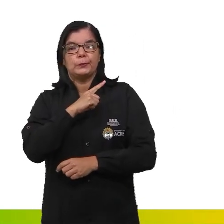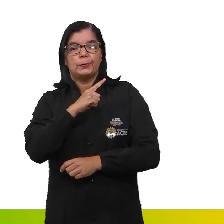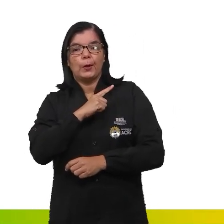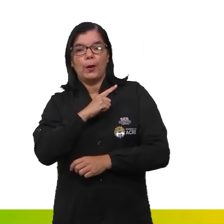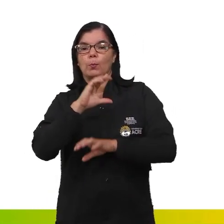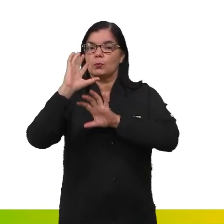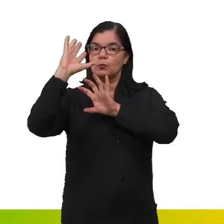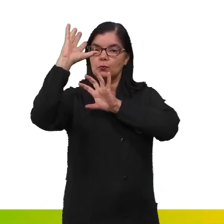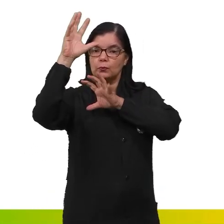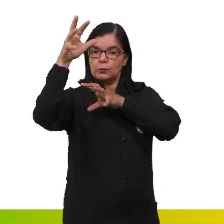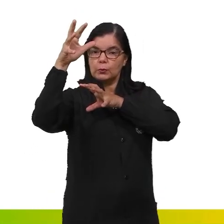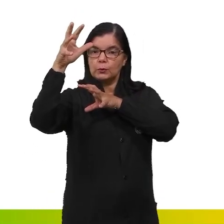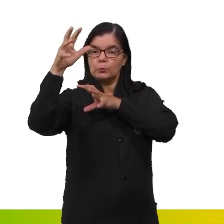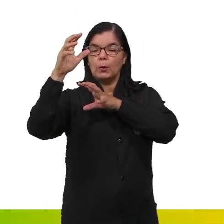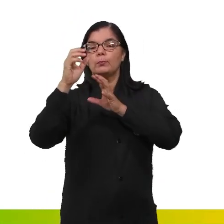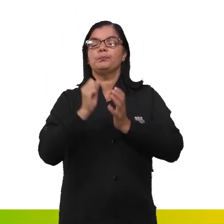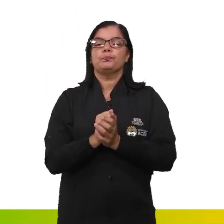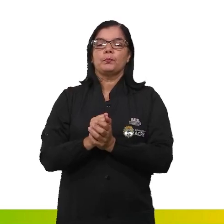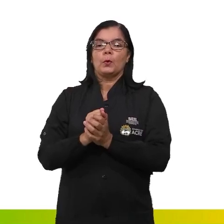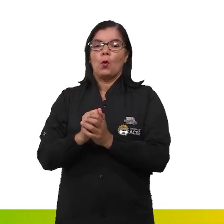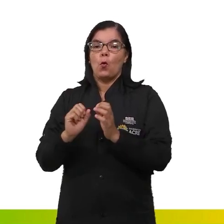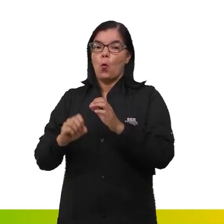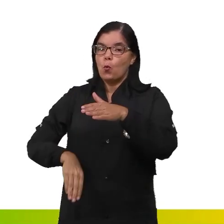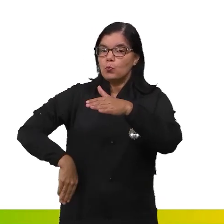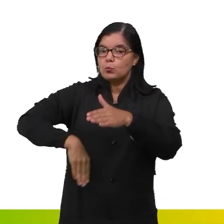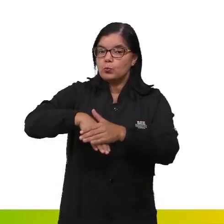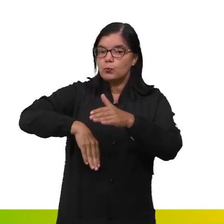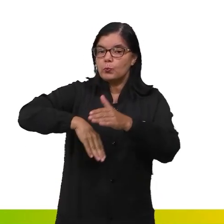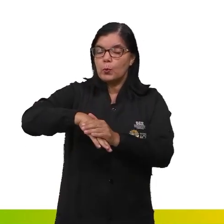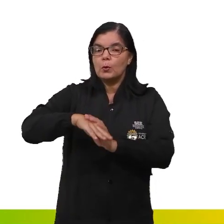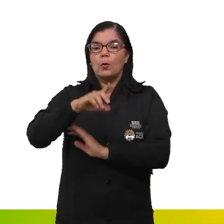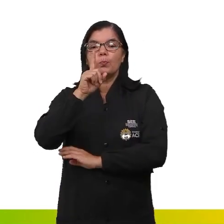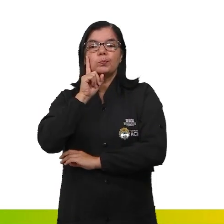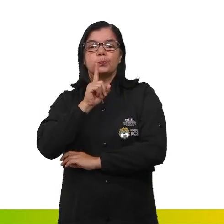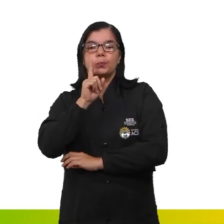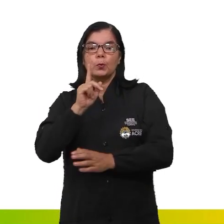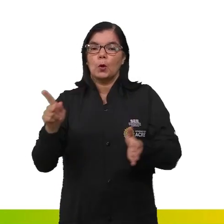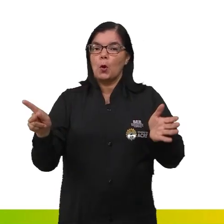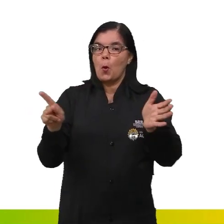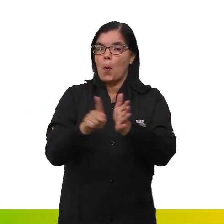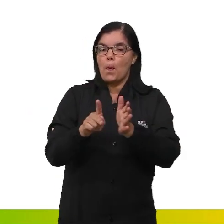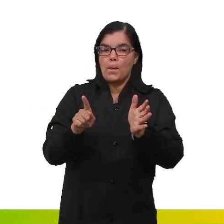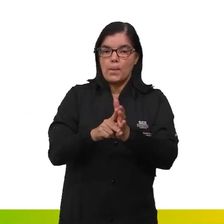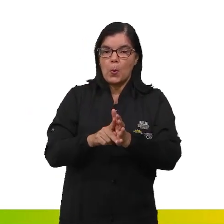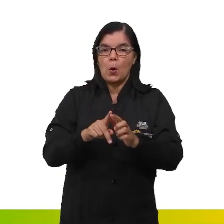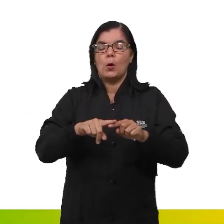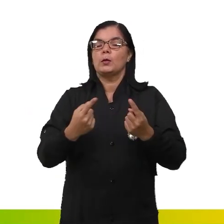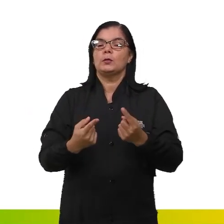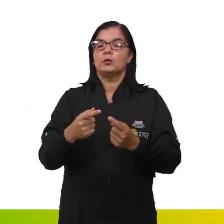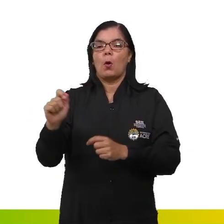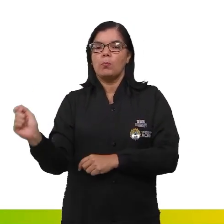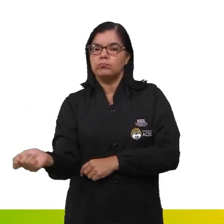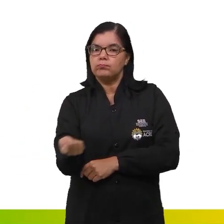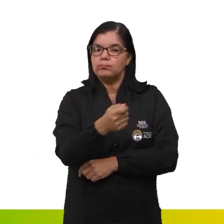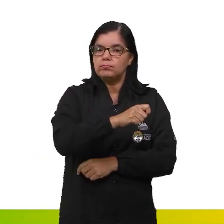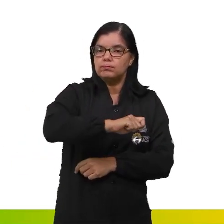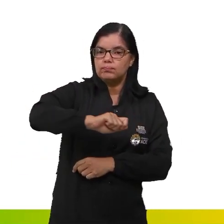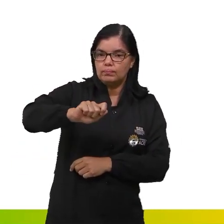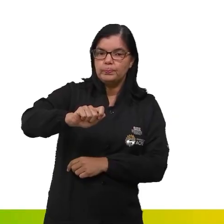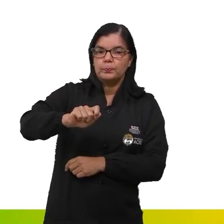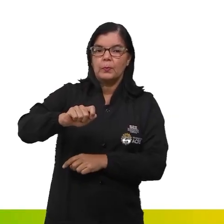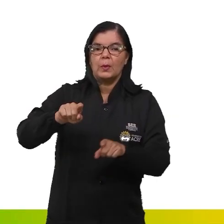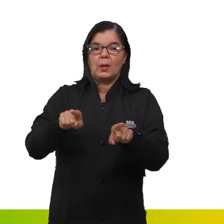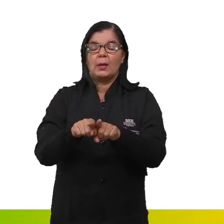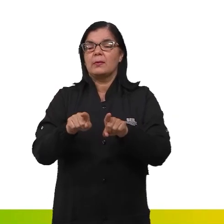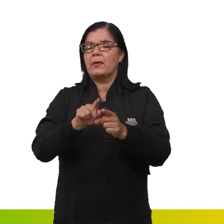o basquete, o beisebol, o futebol americano, o próprio boxe, o tênis, aí tem rugby,